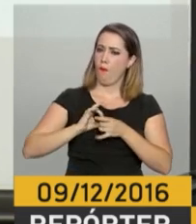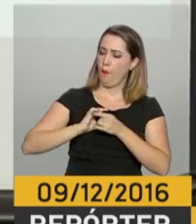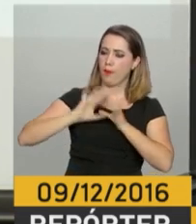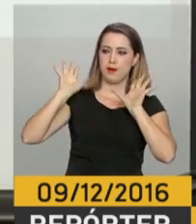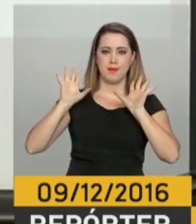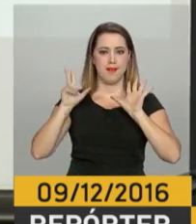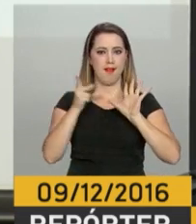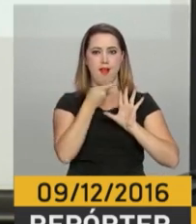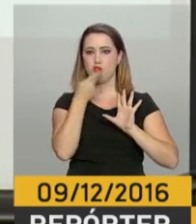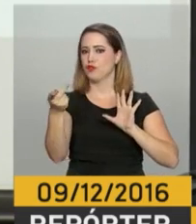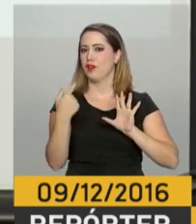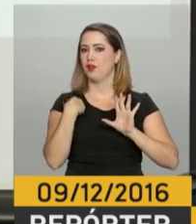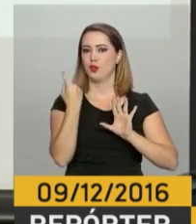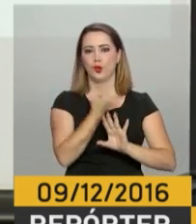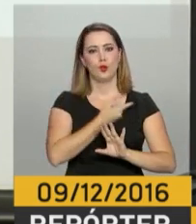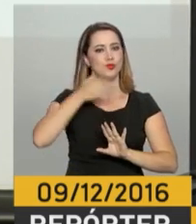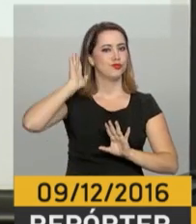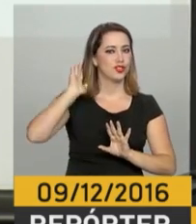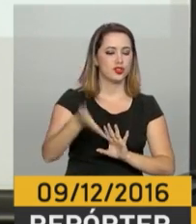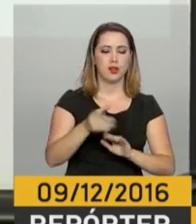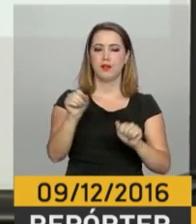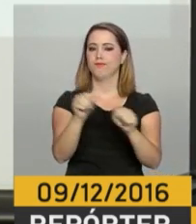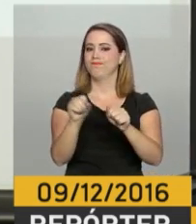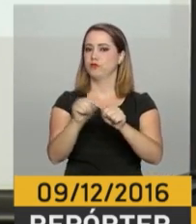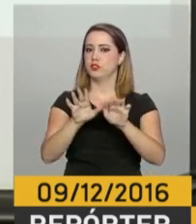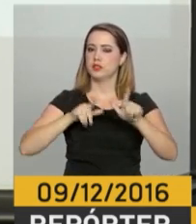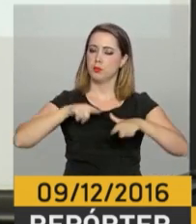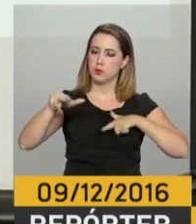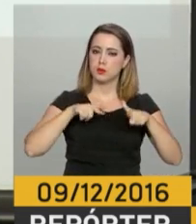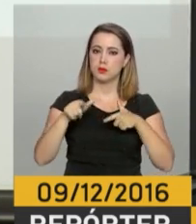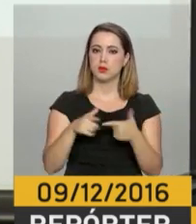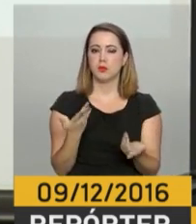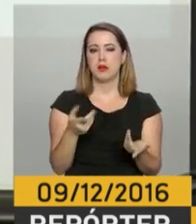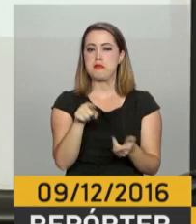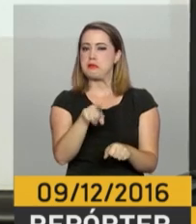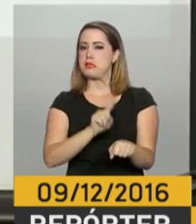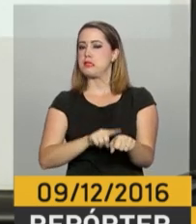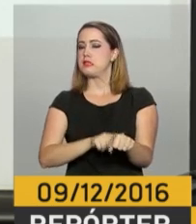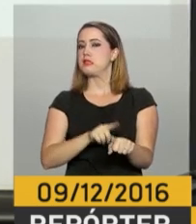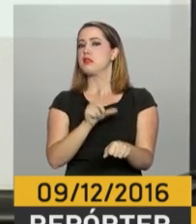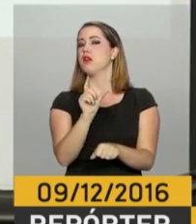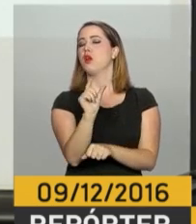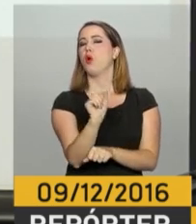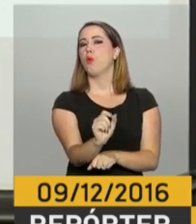daquilo que nós estamos fazendo e já fizemos nestes praticamente